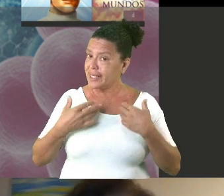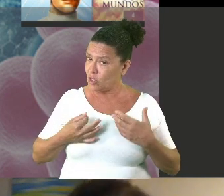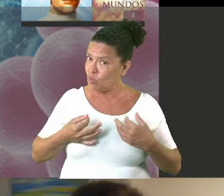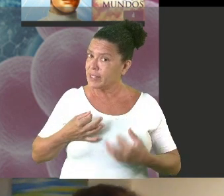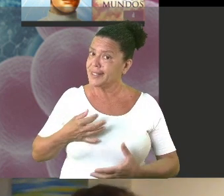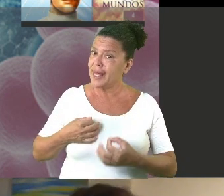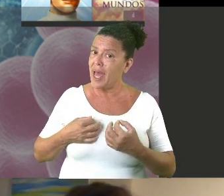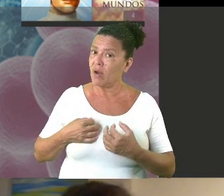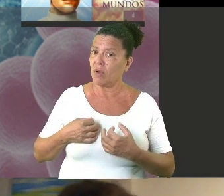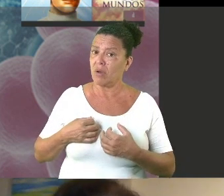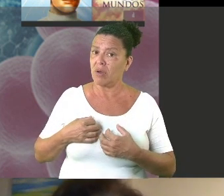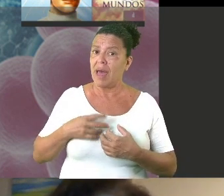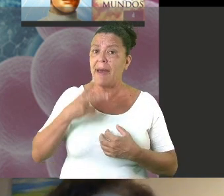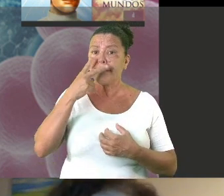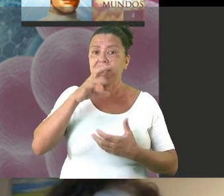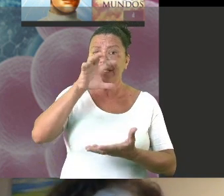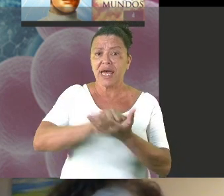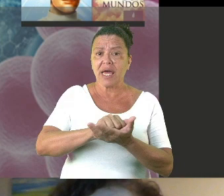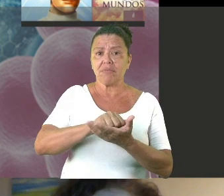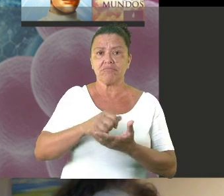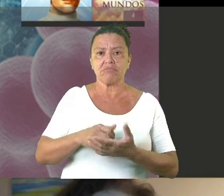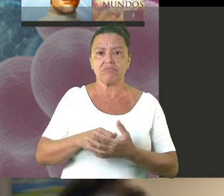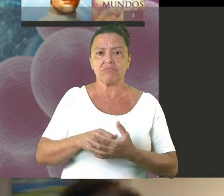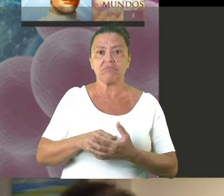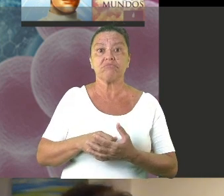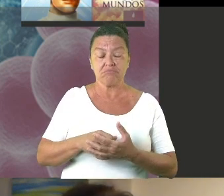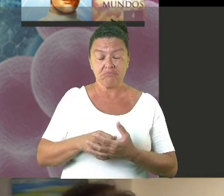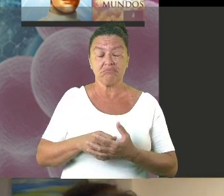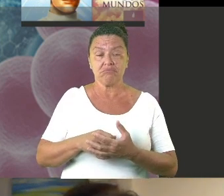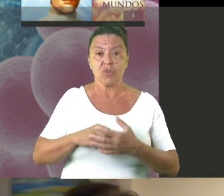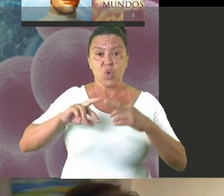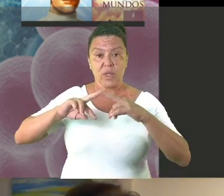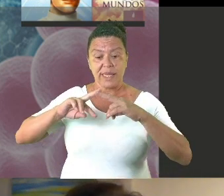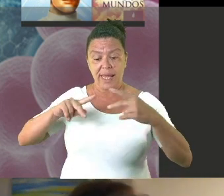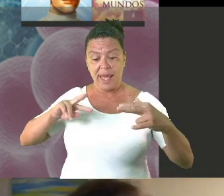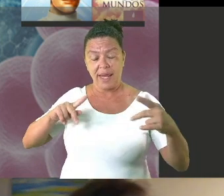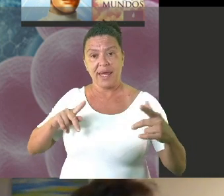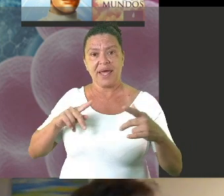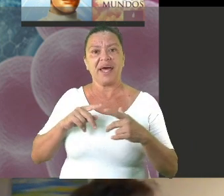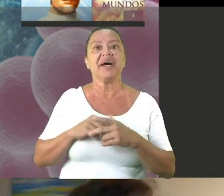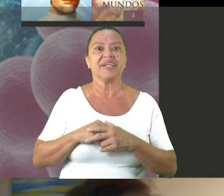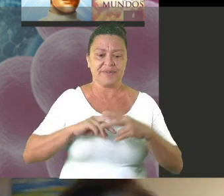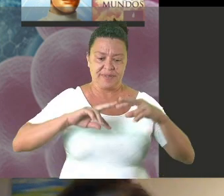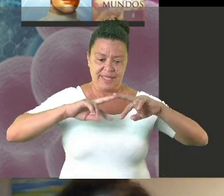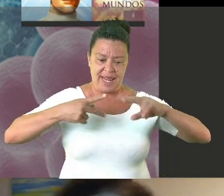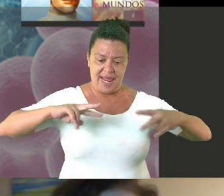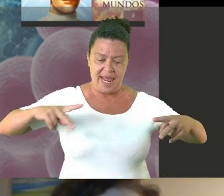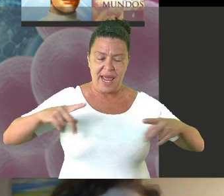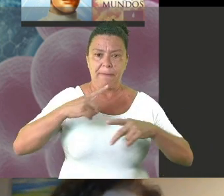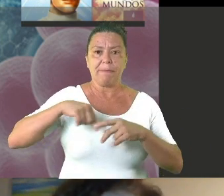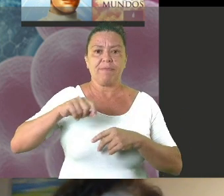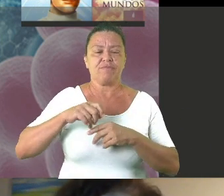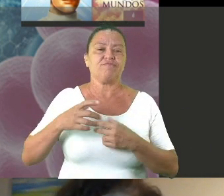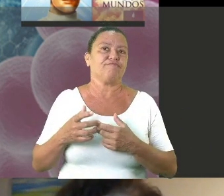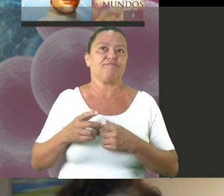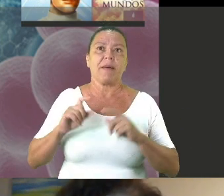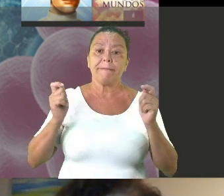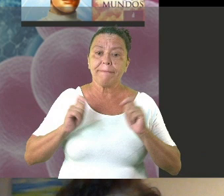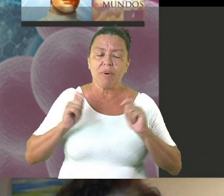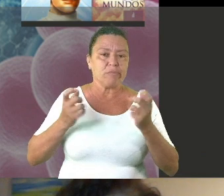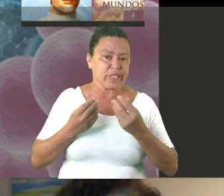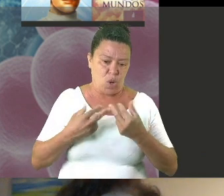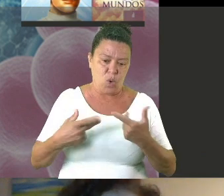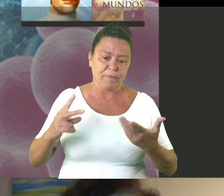ali, naquela nossa fita, né, no DNA, é um universo de